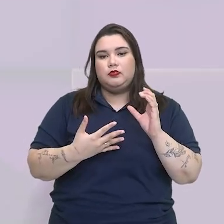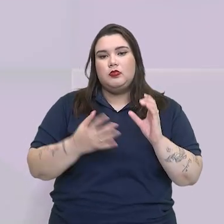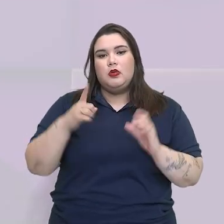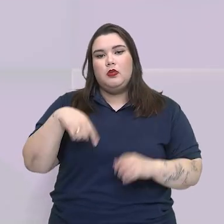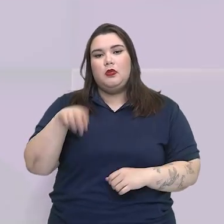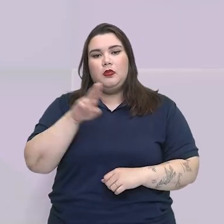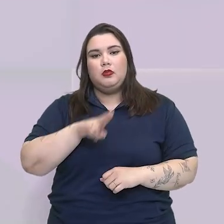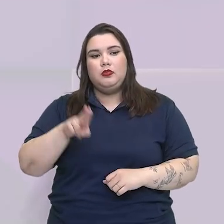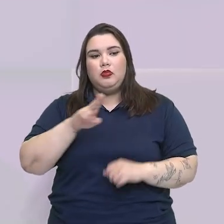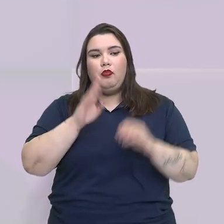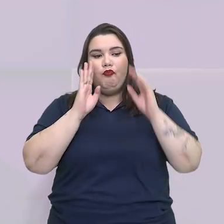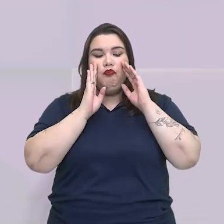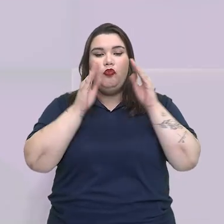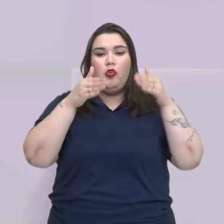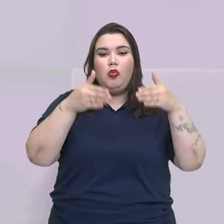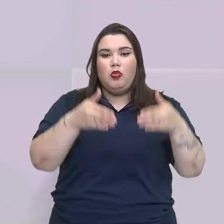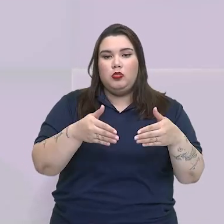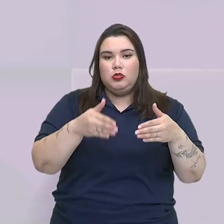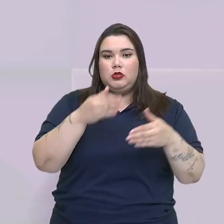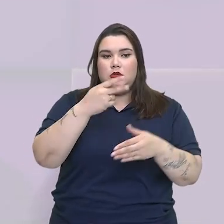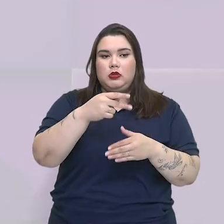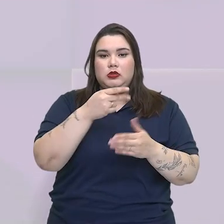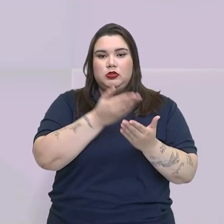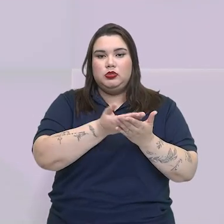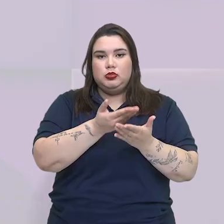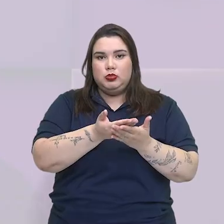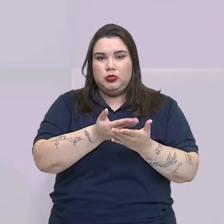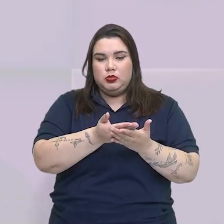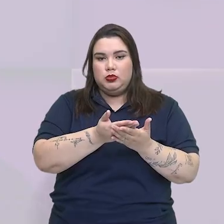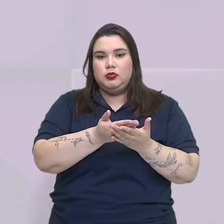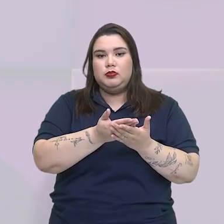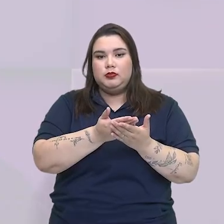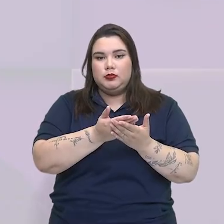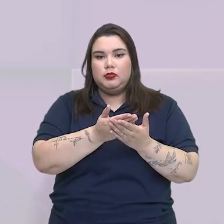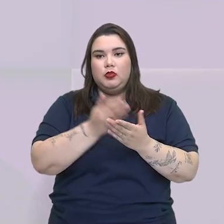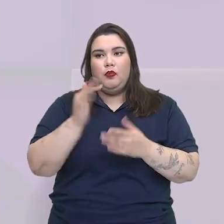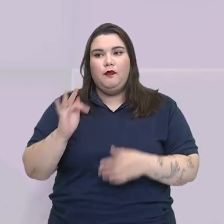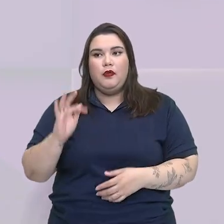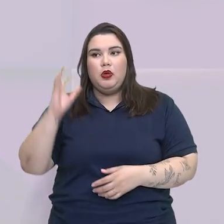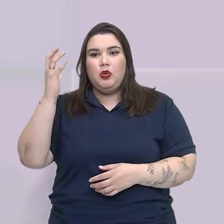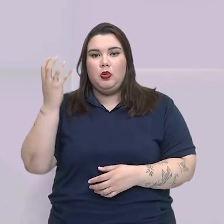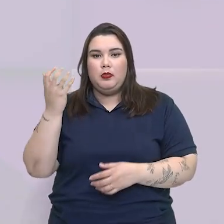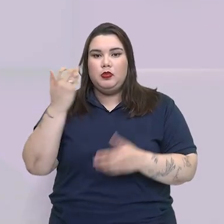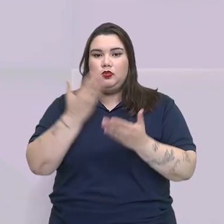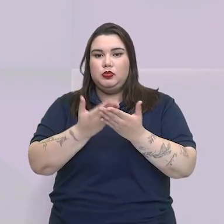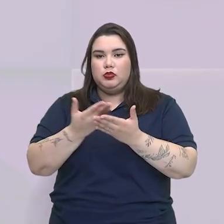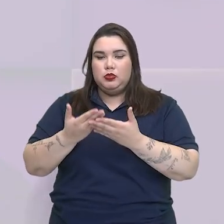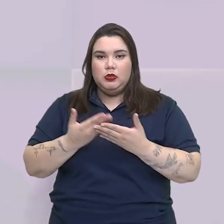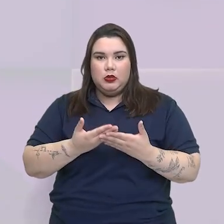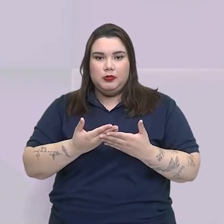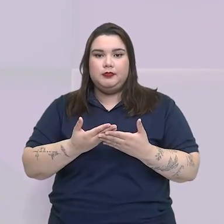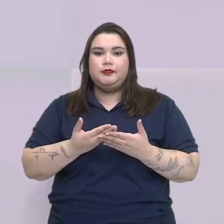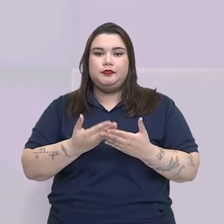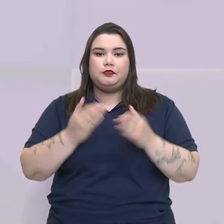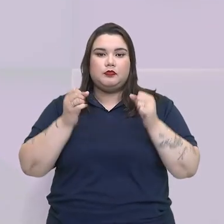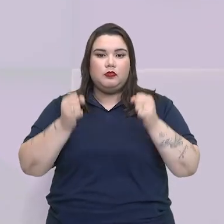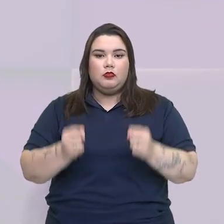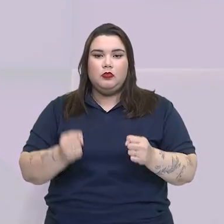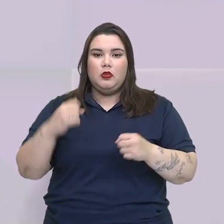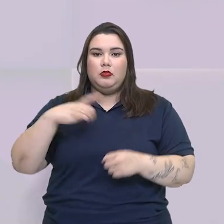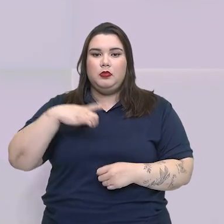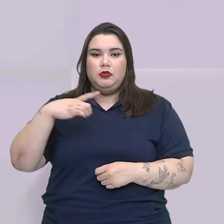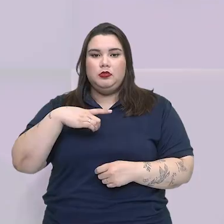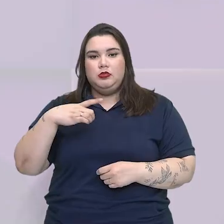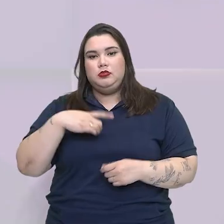que é utilizada em função do objeto de estudo, do fenômeno que está sendo estudado. Ele pode ter aí